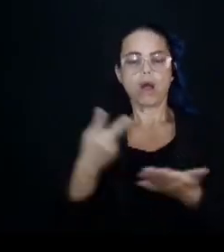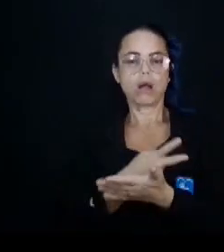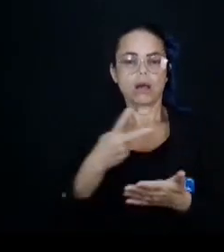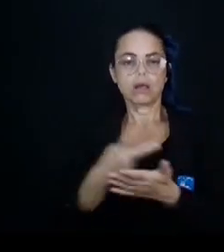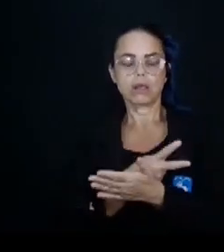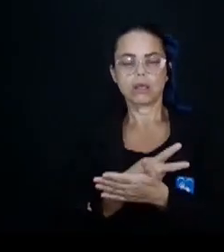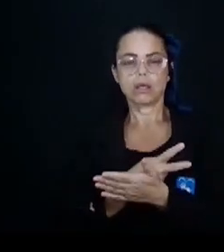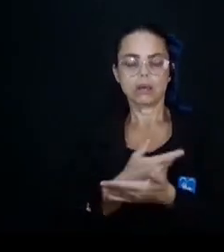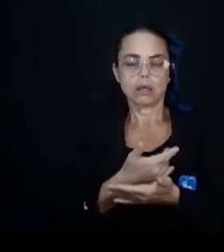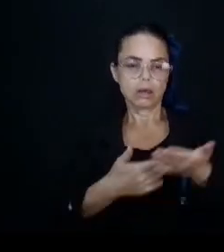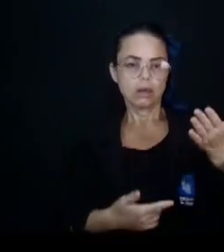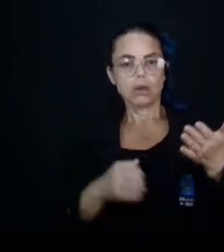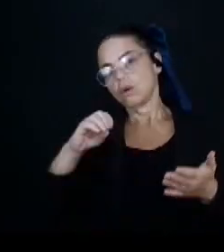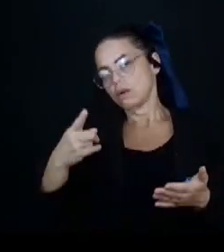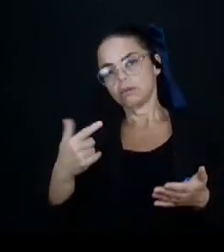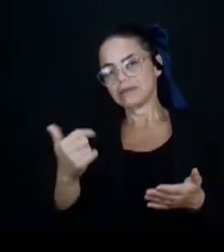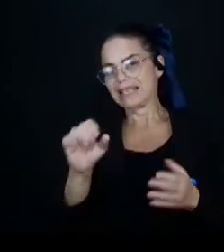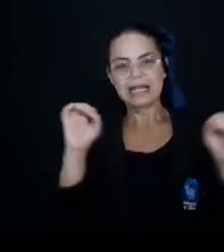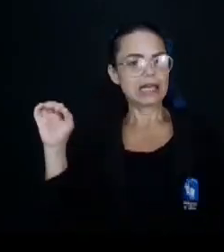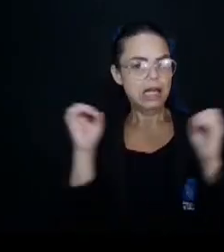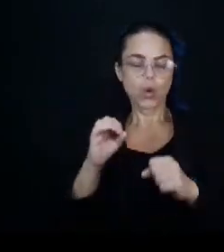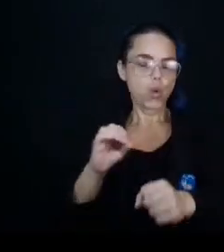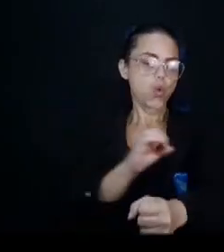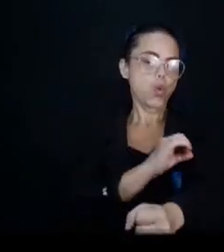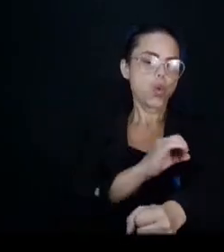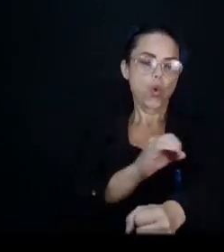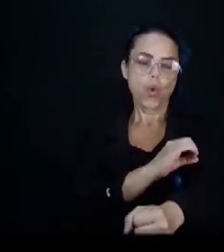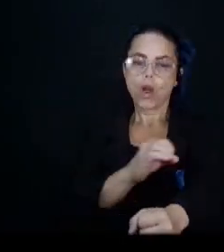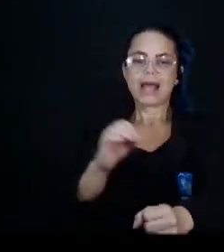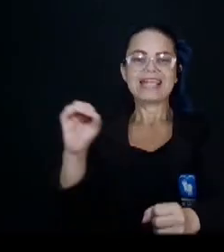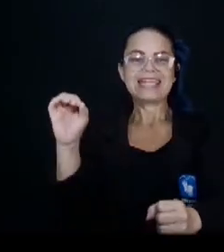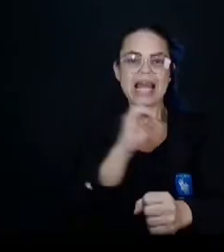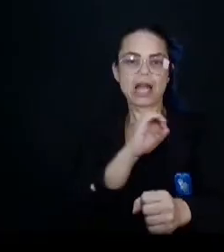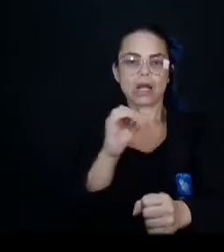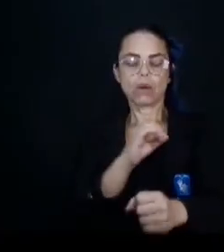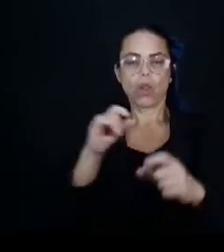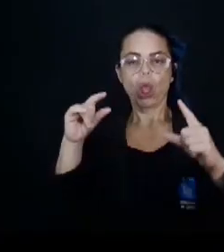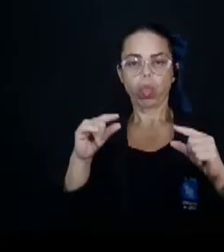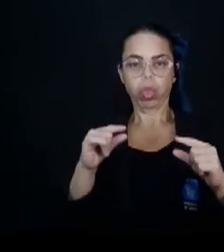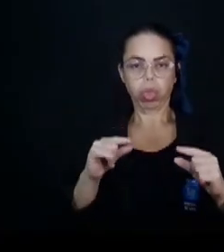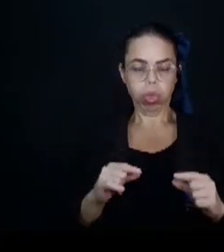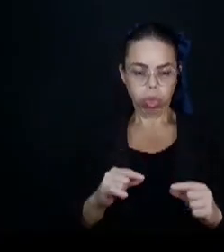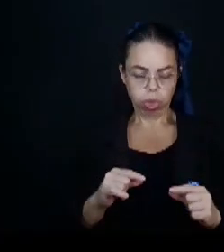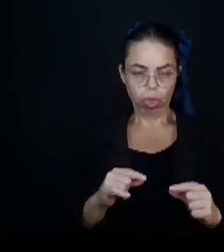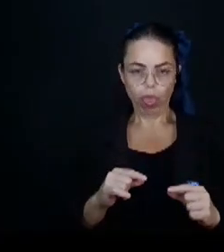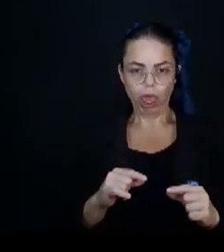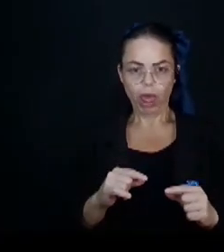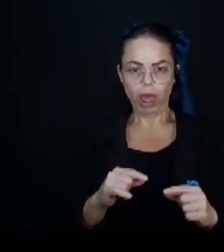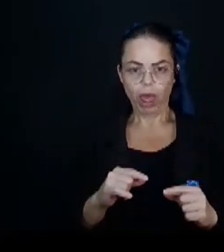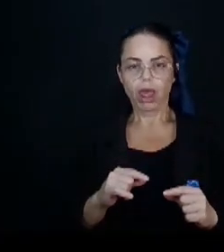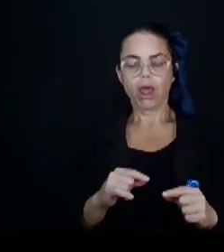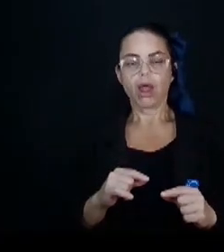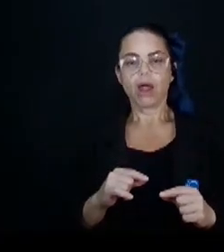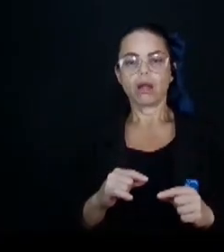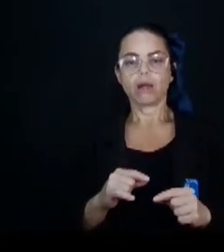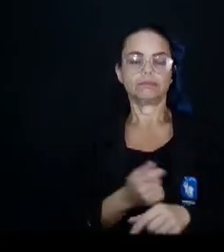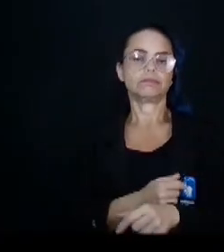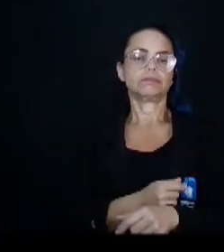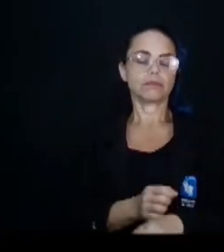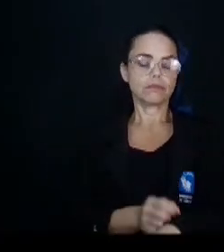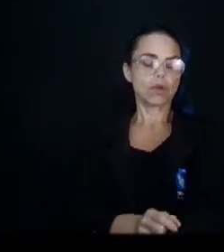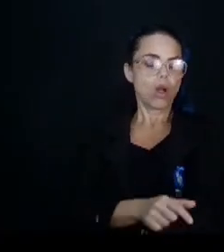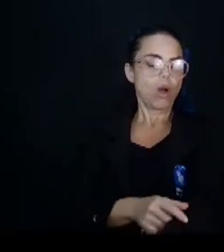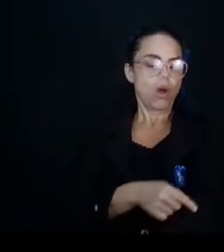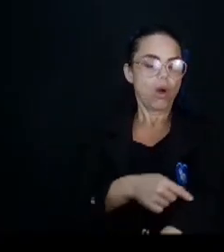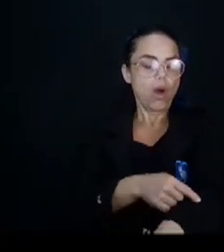não produzindo, ou produzindo ineficaz, e essas células vão estar todas baixinhas. Por isso que os sintomas, eles podem ser um